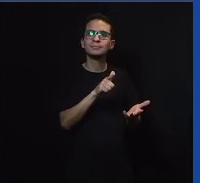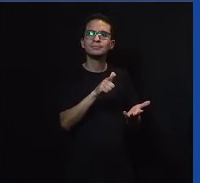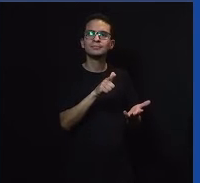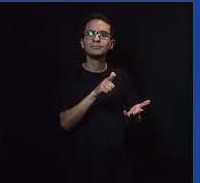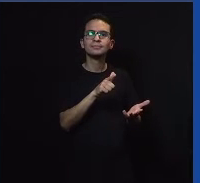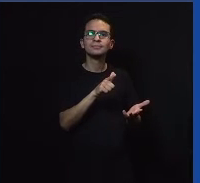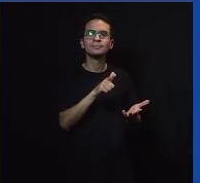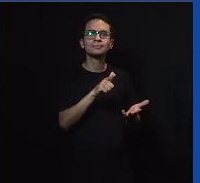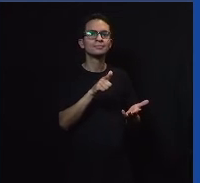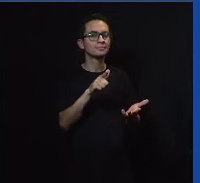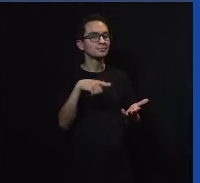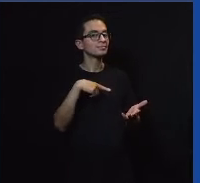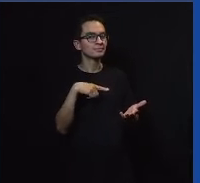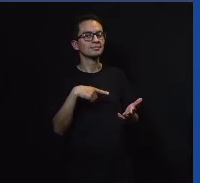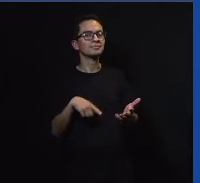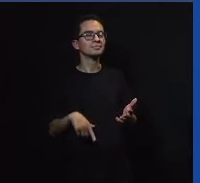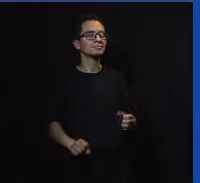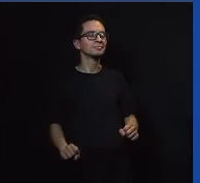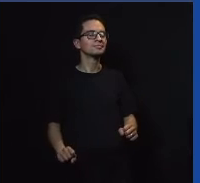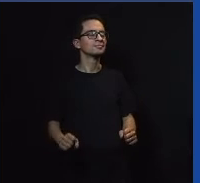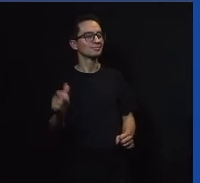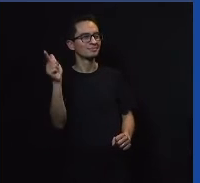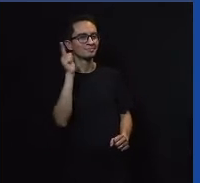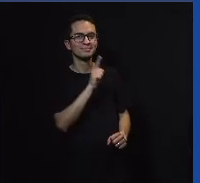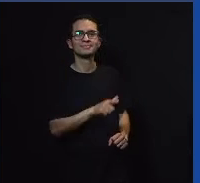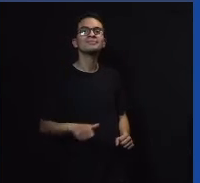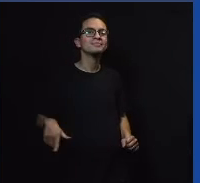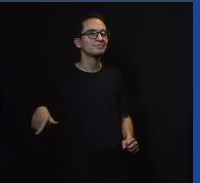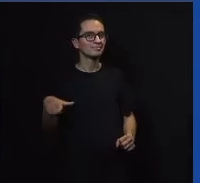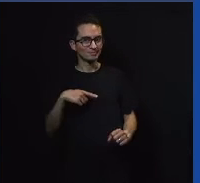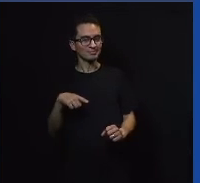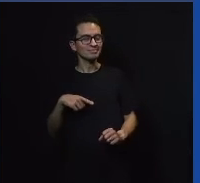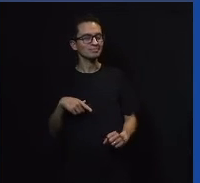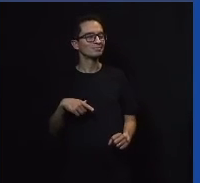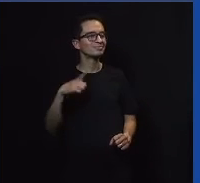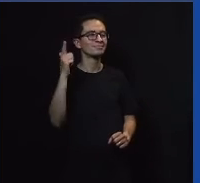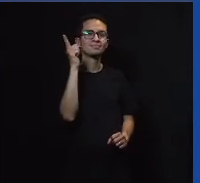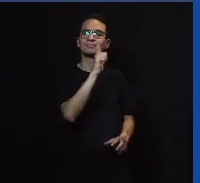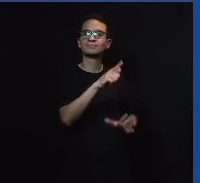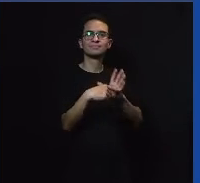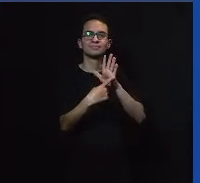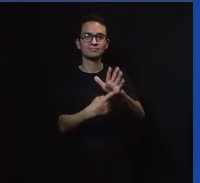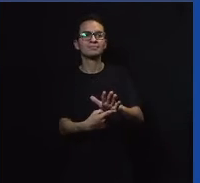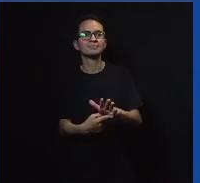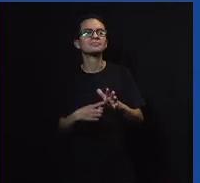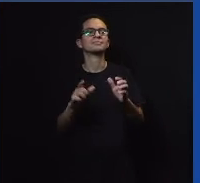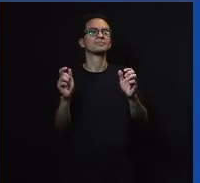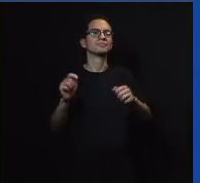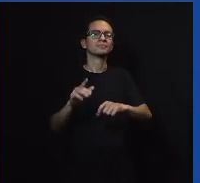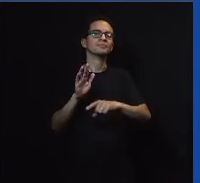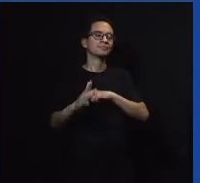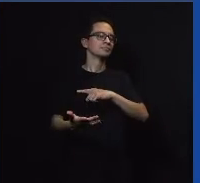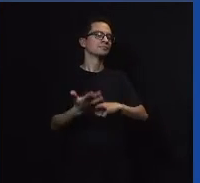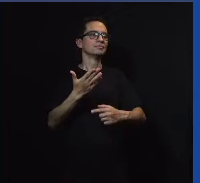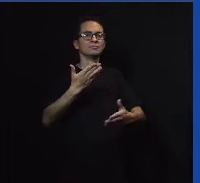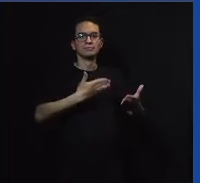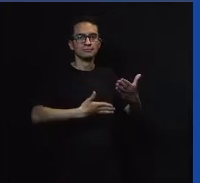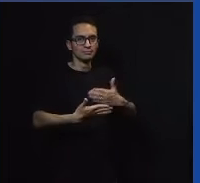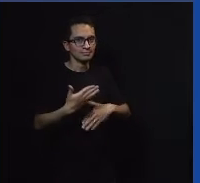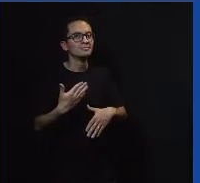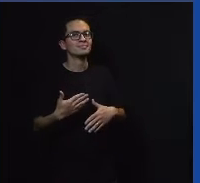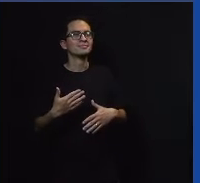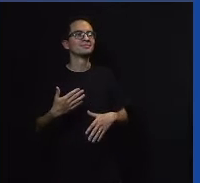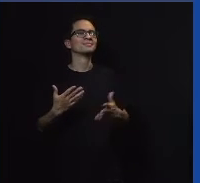engajamento quanto também de aprendizado, que foi uma coisa que você comentou também aqui, né, Gustavo, de como isso ajuda a diminuir a evasão, enfim, vários outros